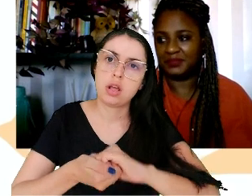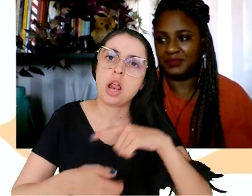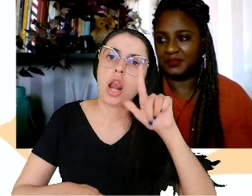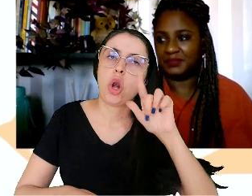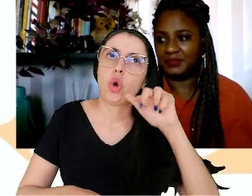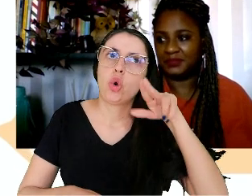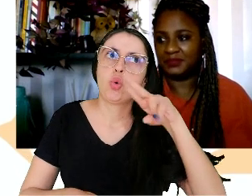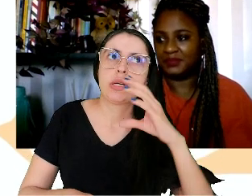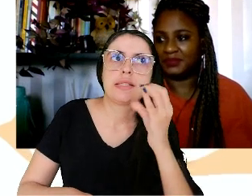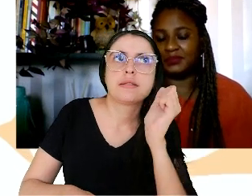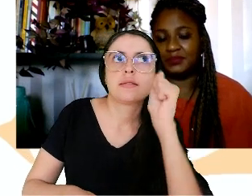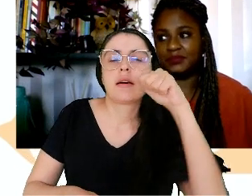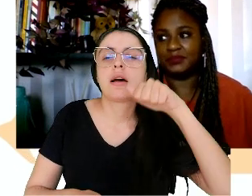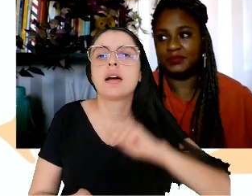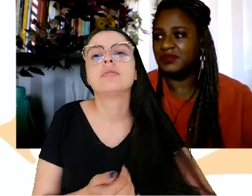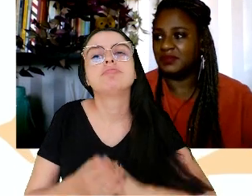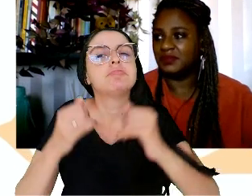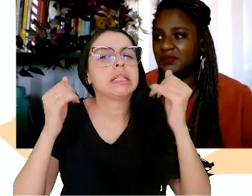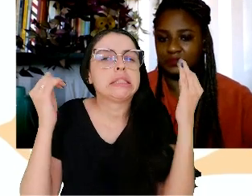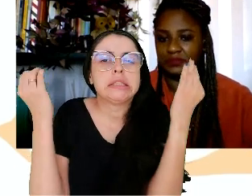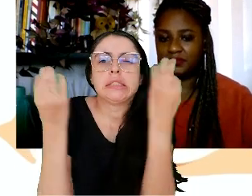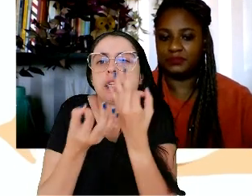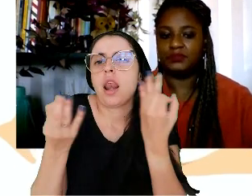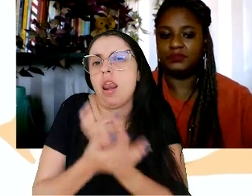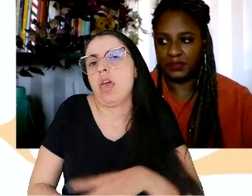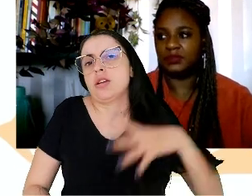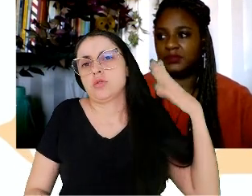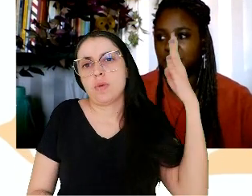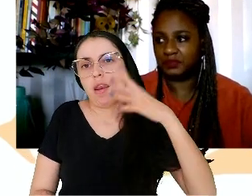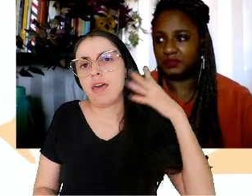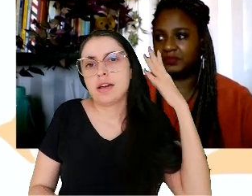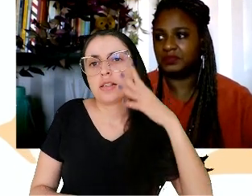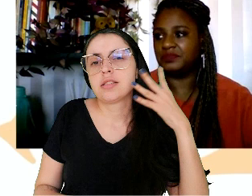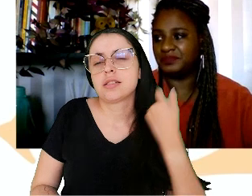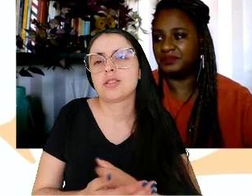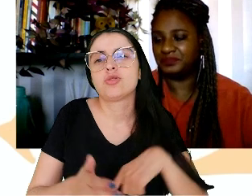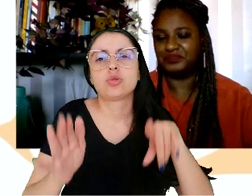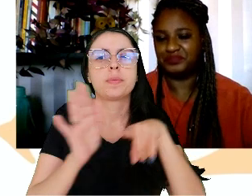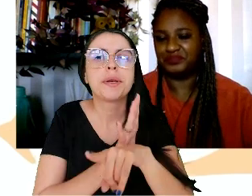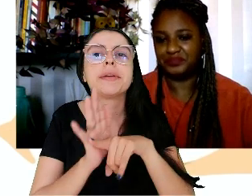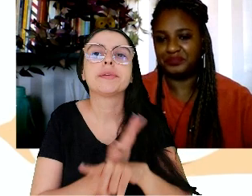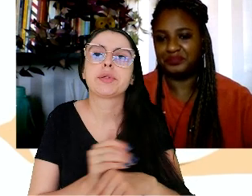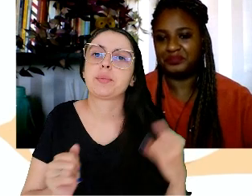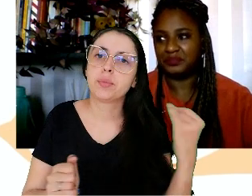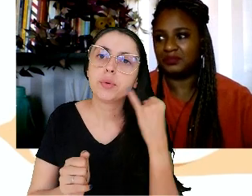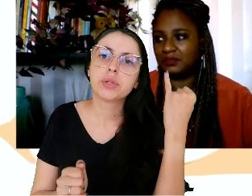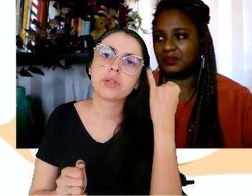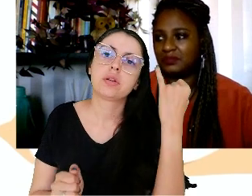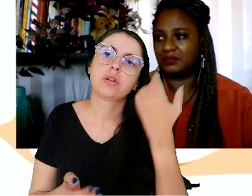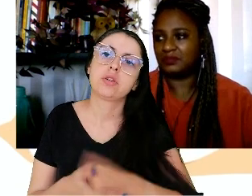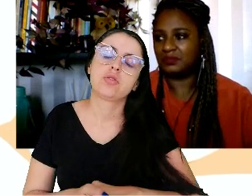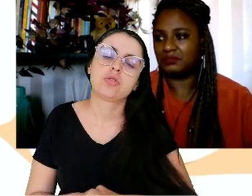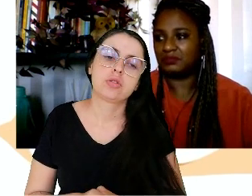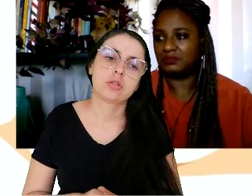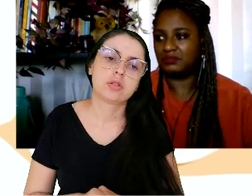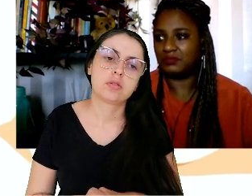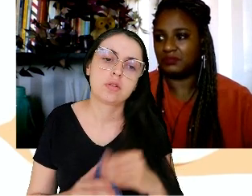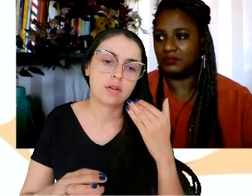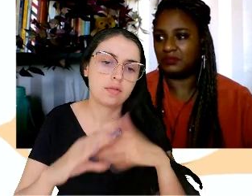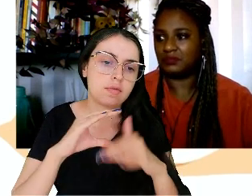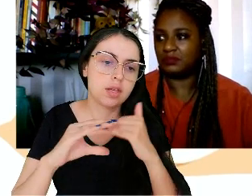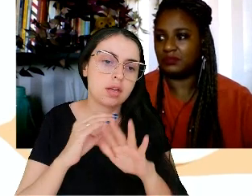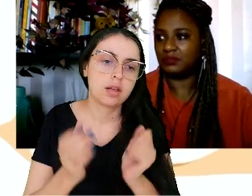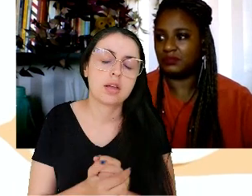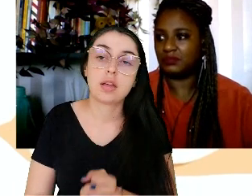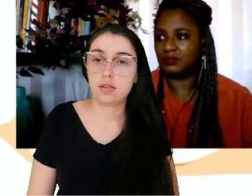doutora Lúcia Bastos pela brilhante palestra, que nos apresentou aí pesquisas relevantes, que